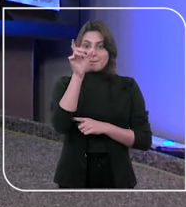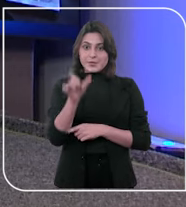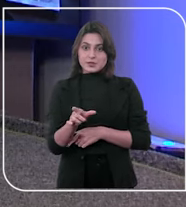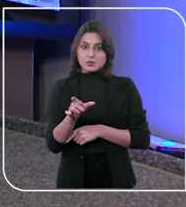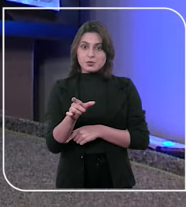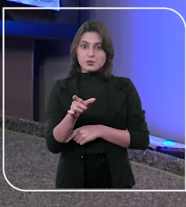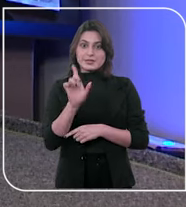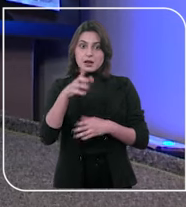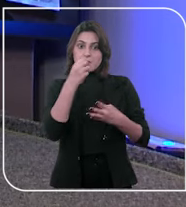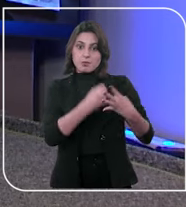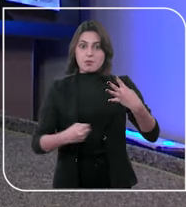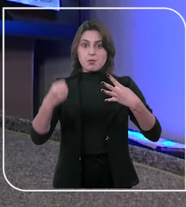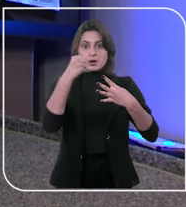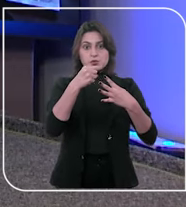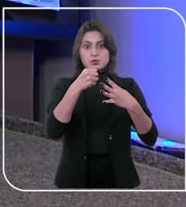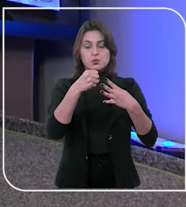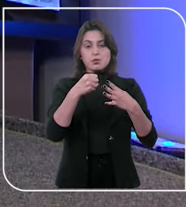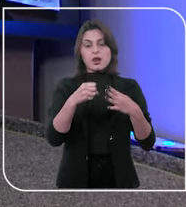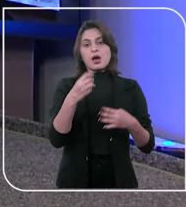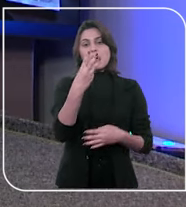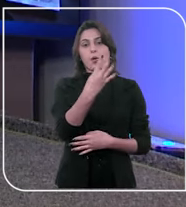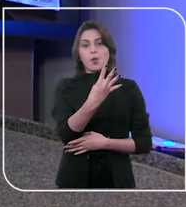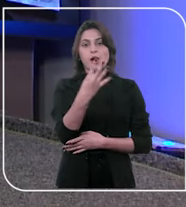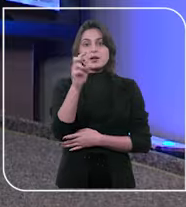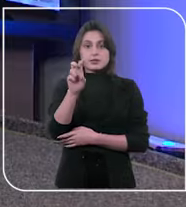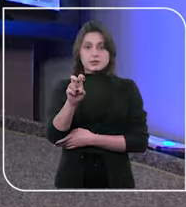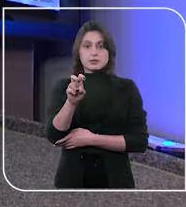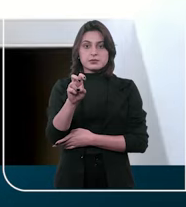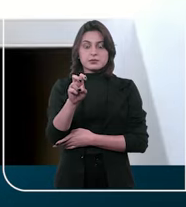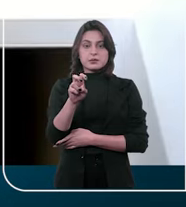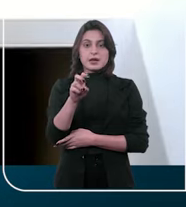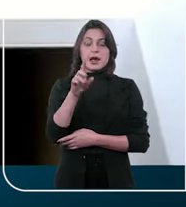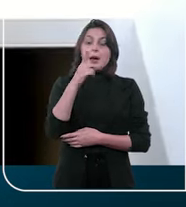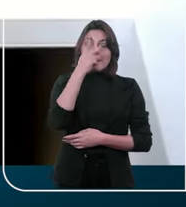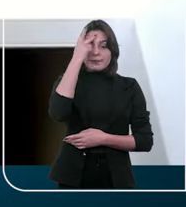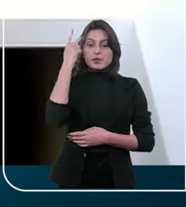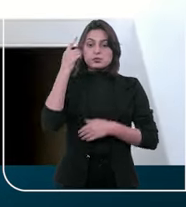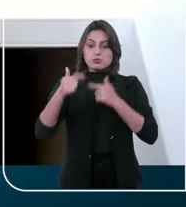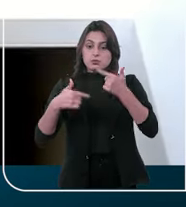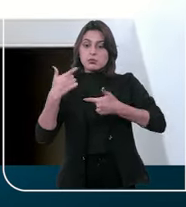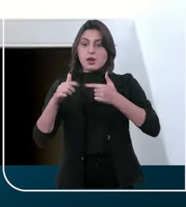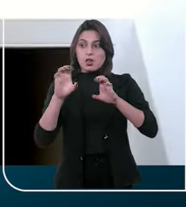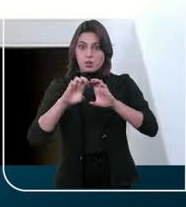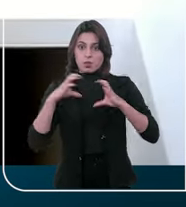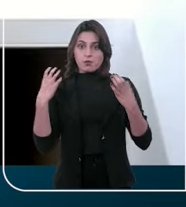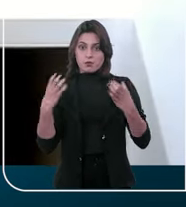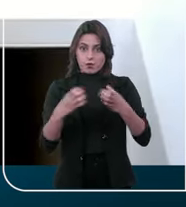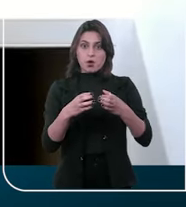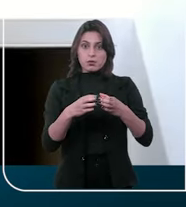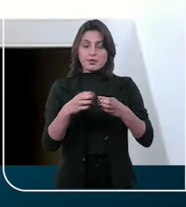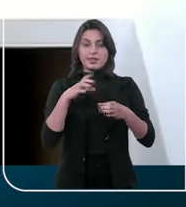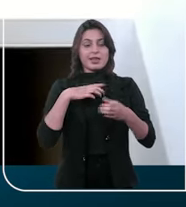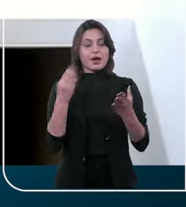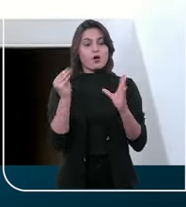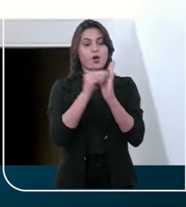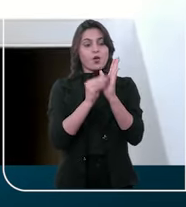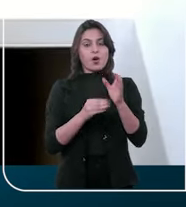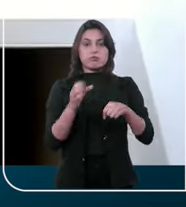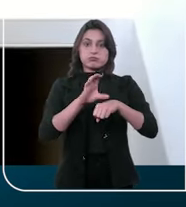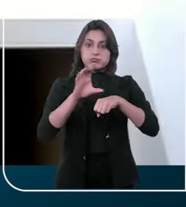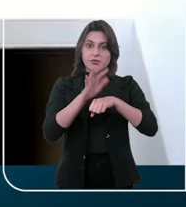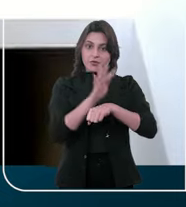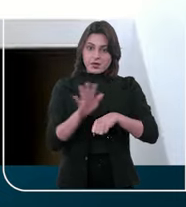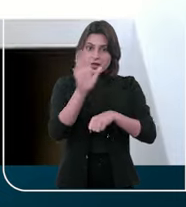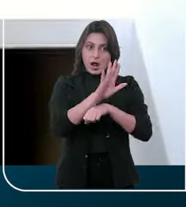ela estipula que o foro por prerrogativa de função previsto na Constituição Federal ele vai prevalecer em relação ao Tribunal do Júri por se tratar